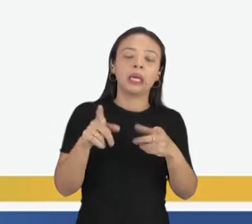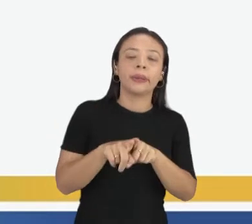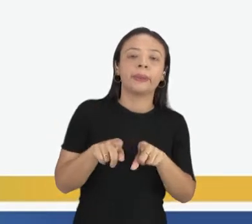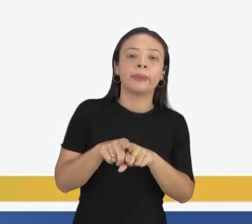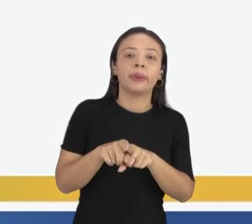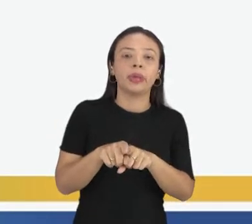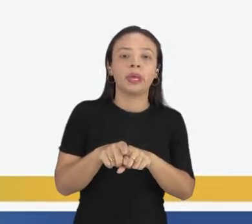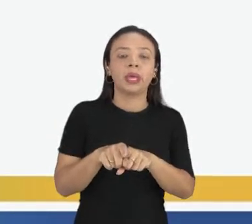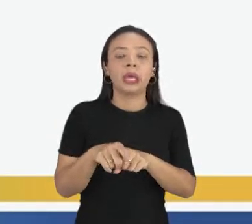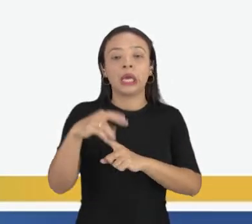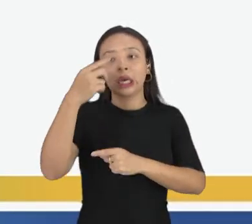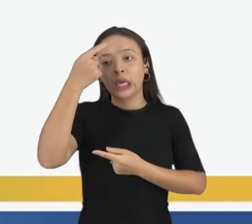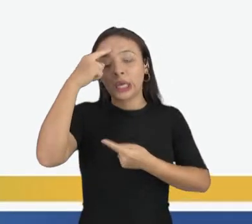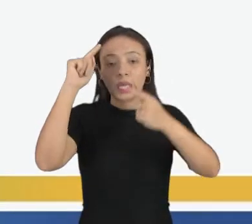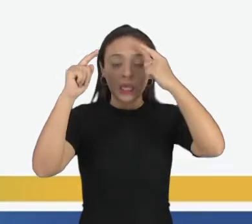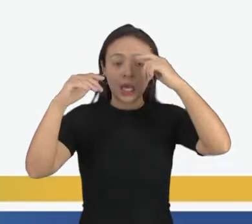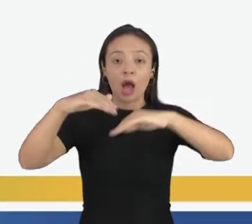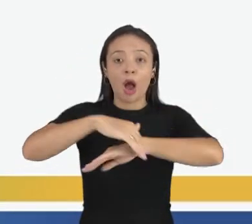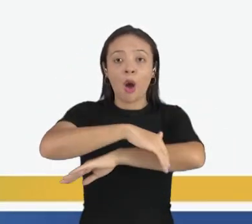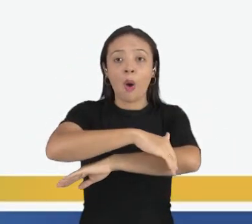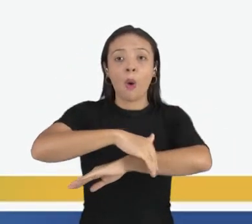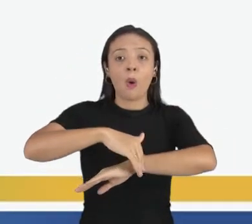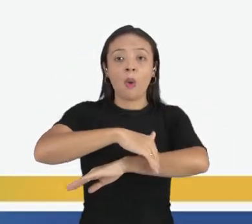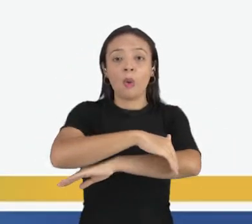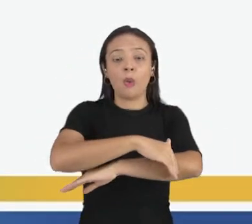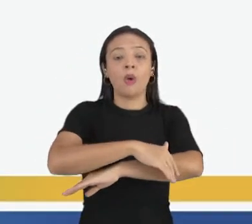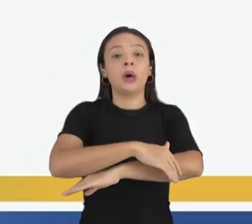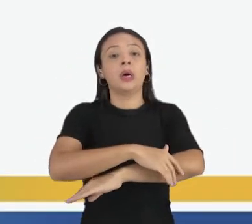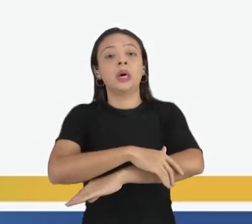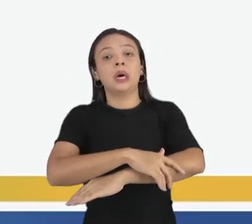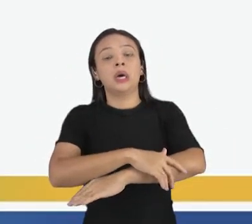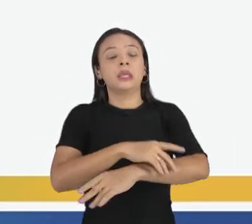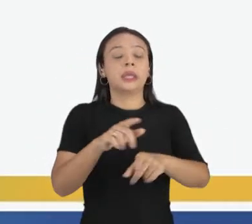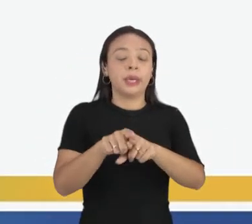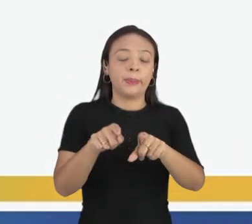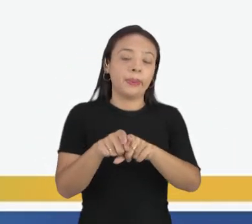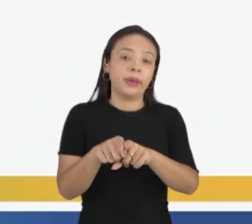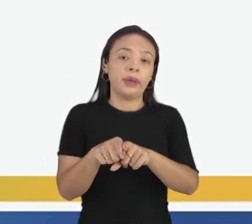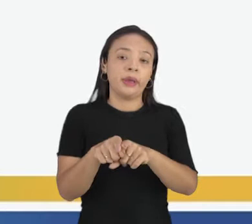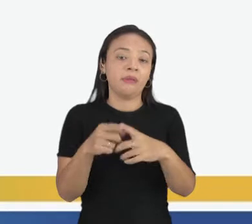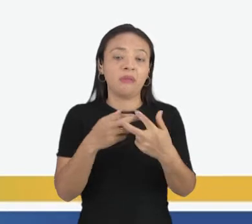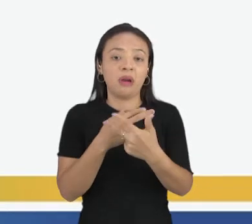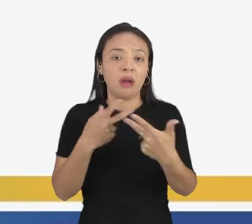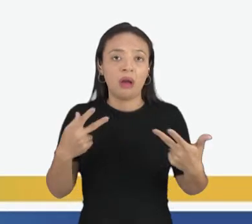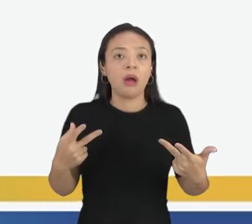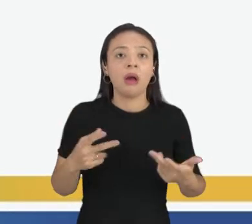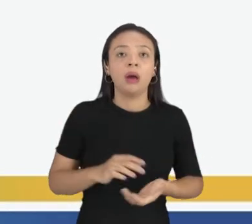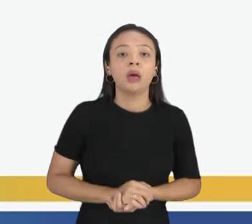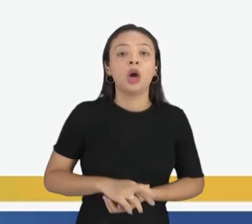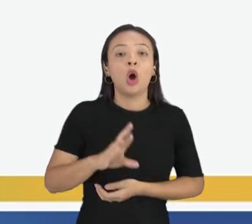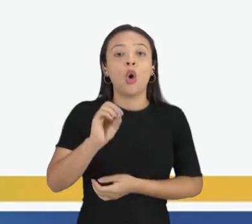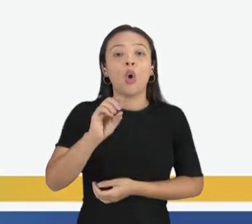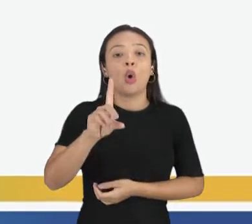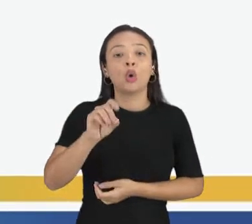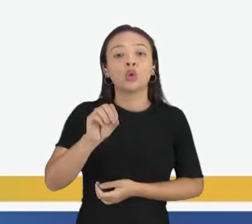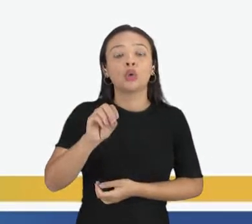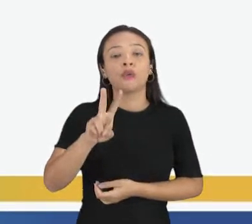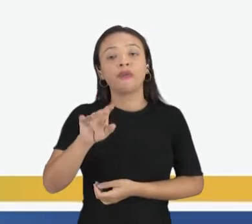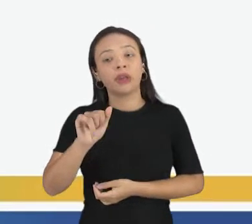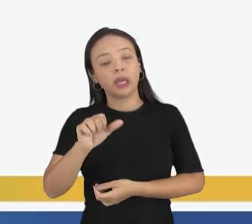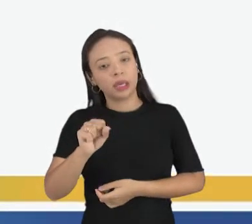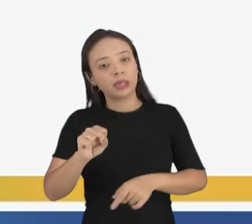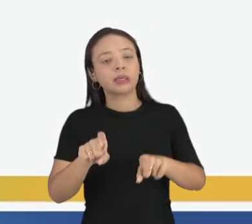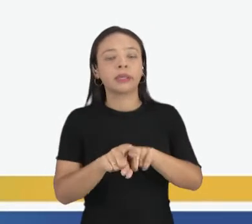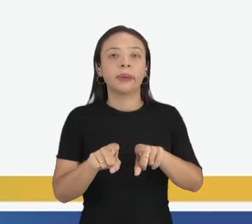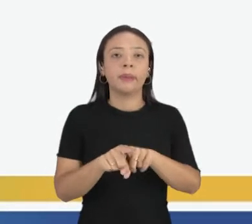as rodovias, né, o escoamento de matérias-primas. Então, aí nós vamos ter várias rodovias, né, como a Transamazônica,